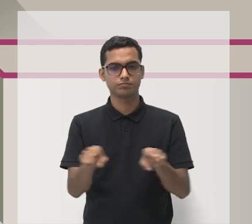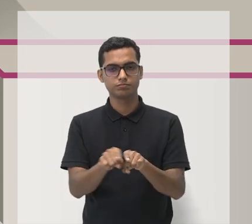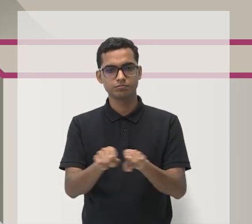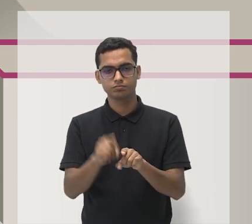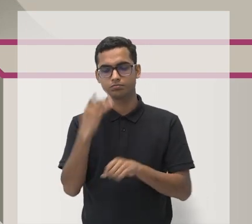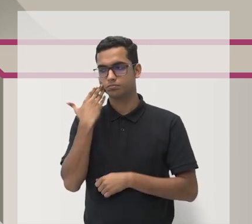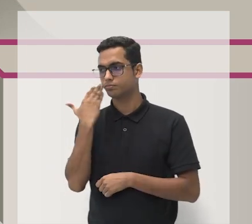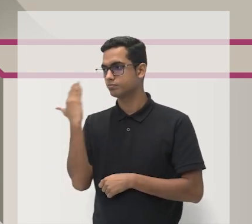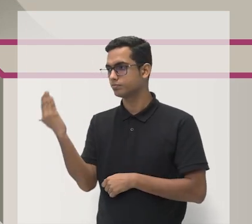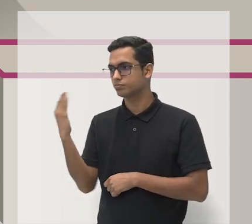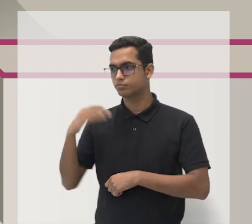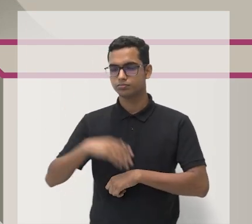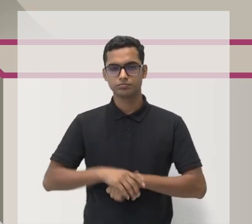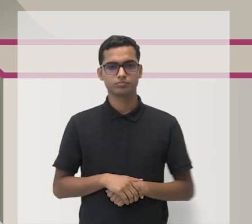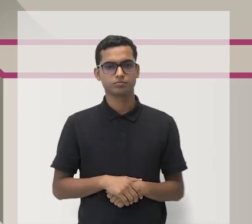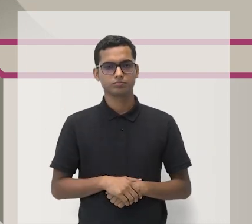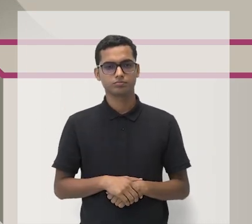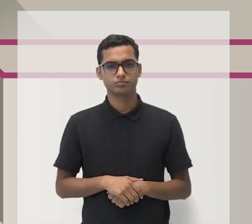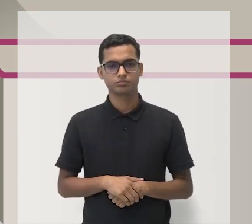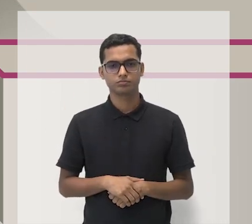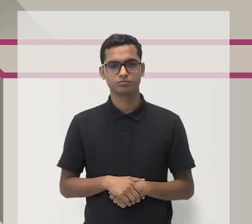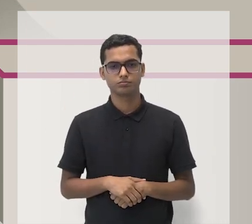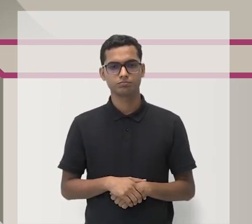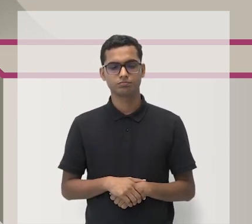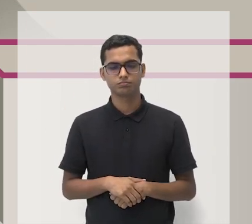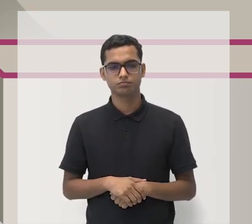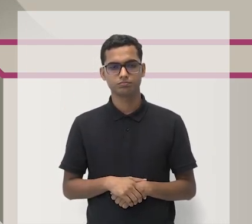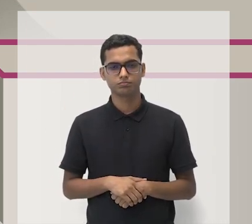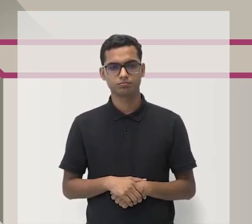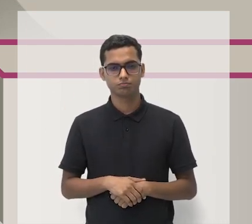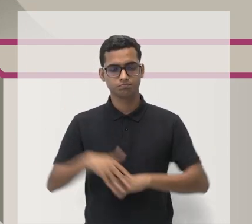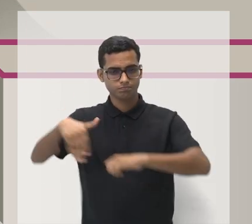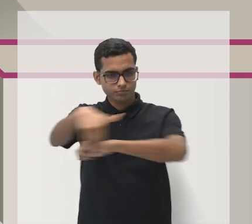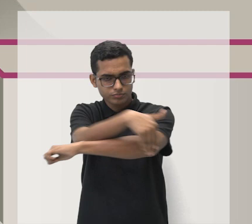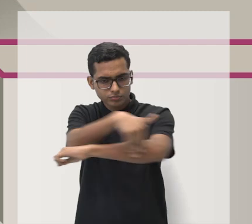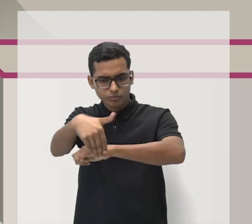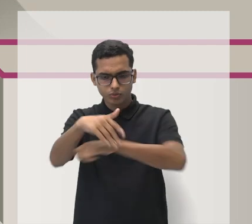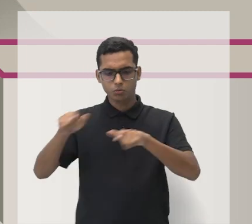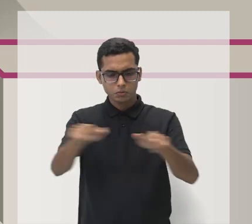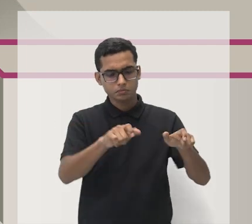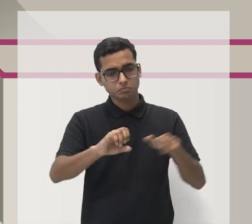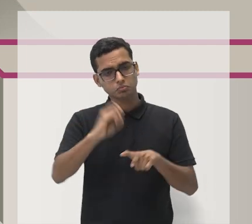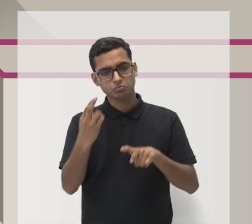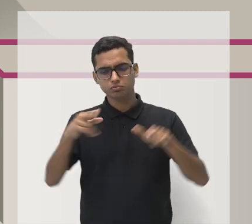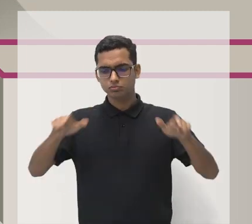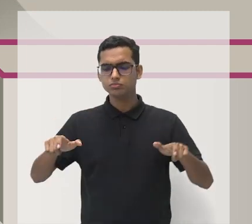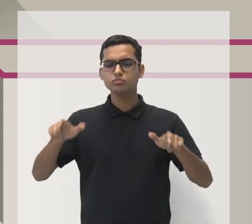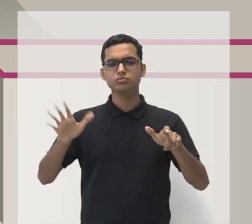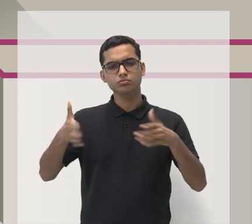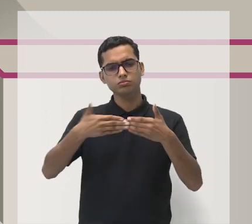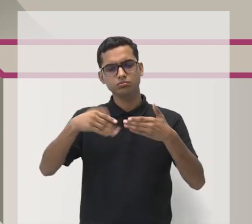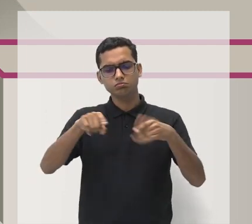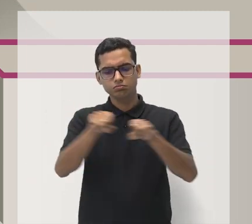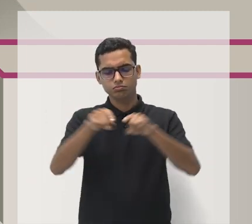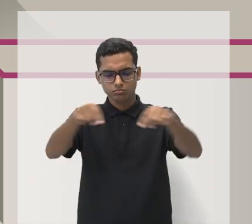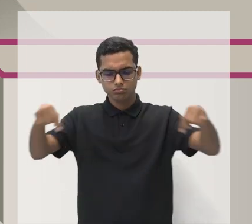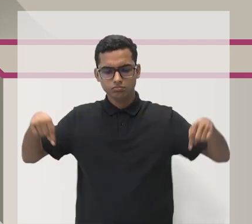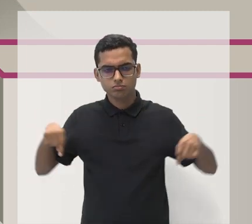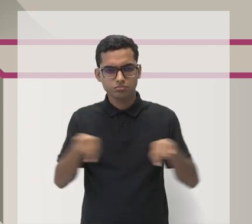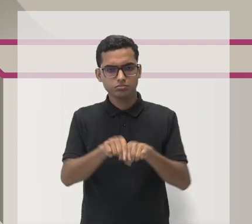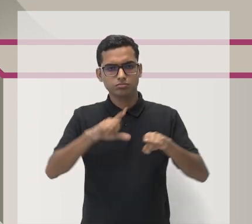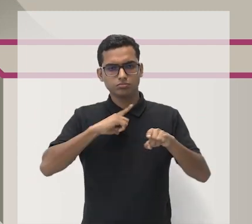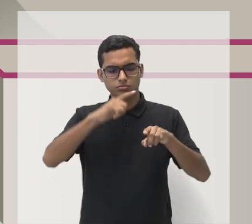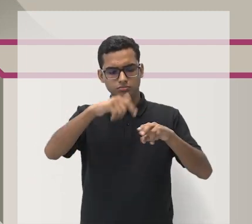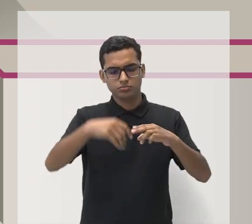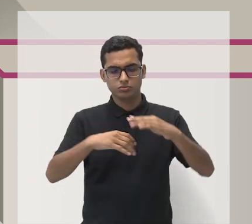mundo. Ele consiste em quê? Em percorrer as ruas da cidade ou ambientes fechados sobre uma pequena prancha